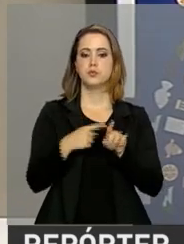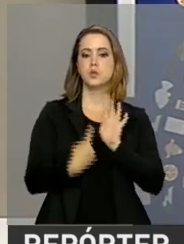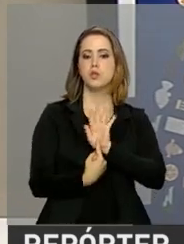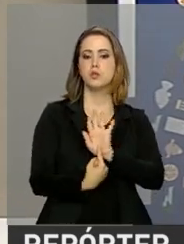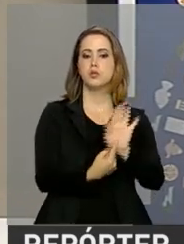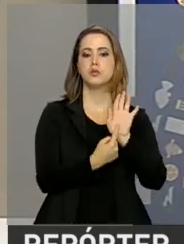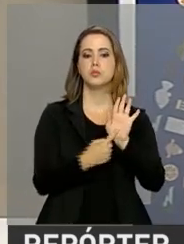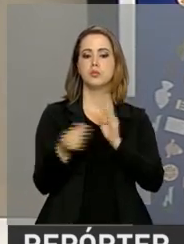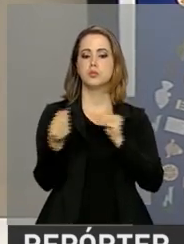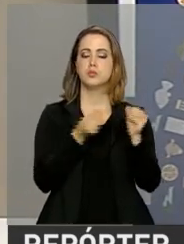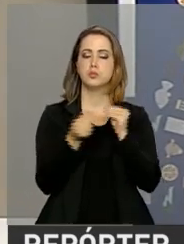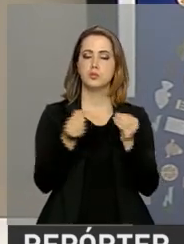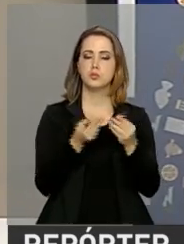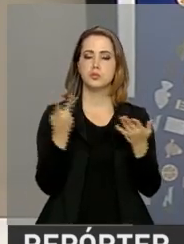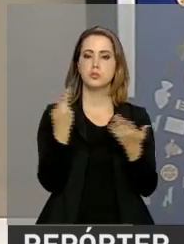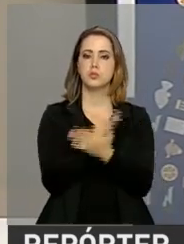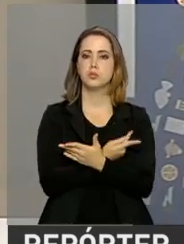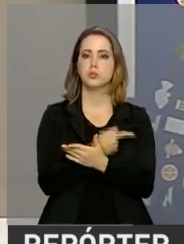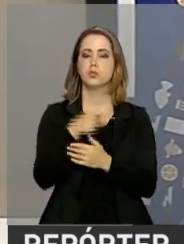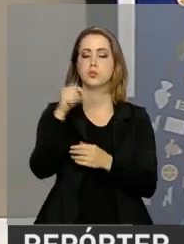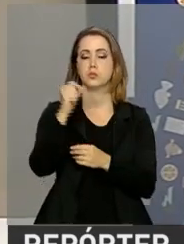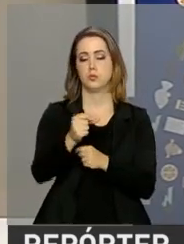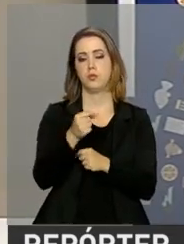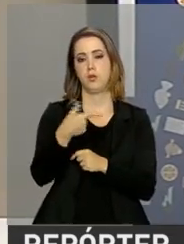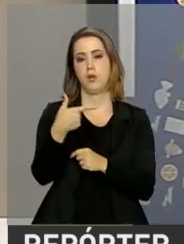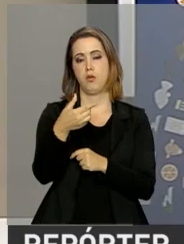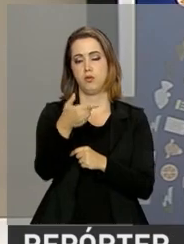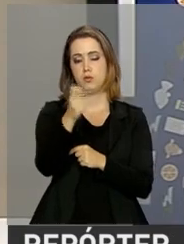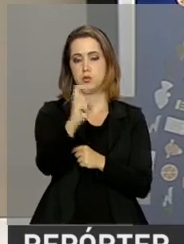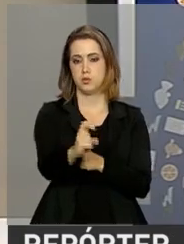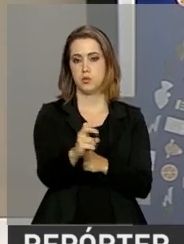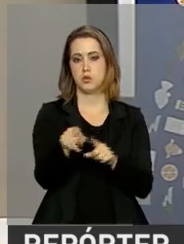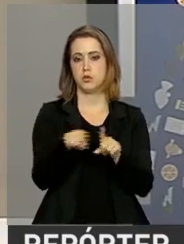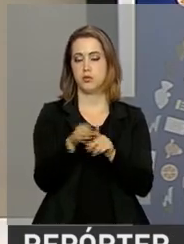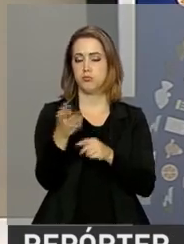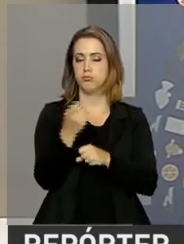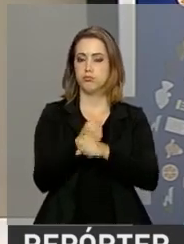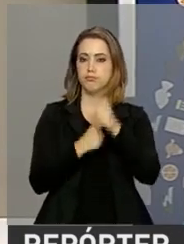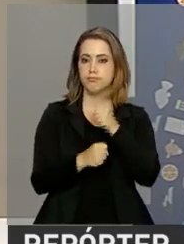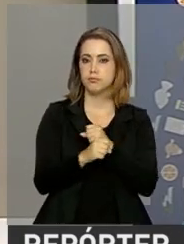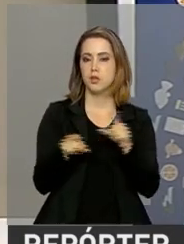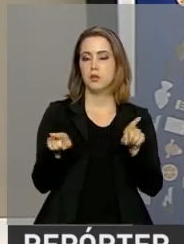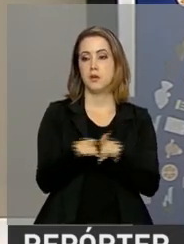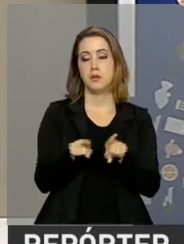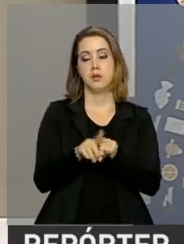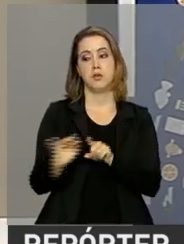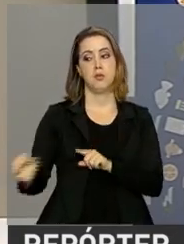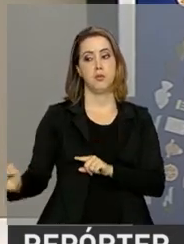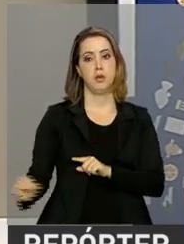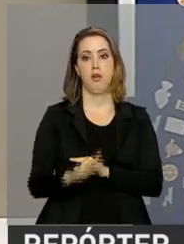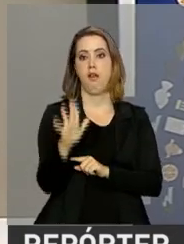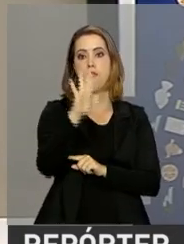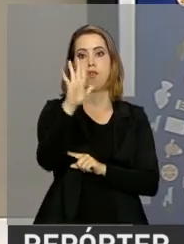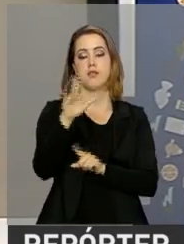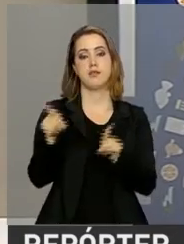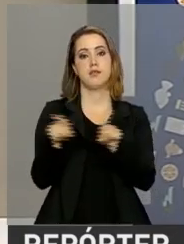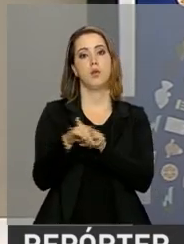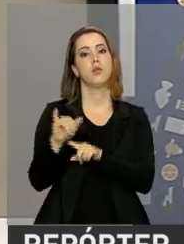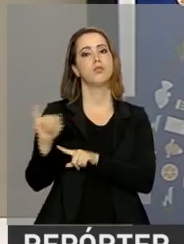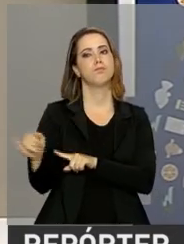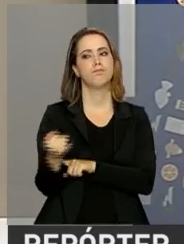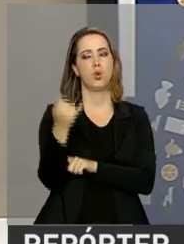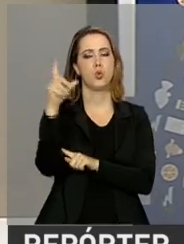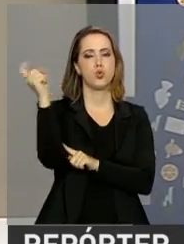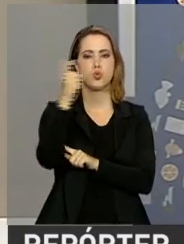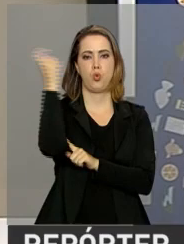trabalho em relação a agosto de 2015 H uma aceleração da inflação e a e aos juros Então são fatores